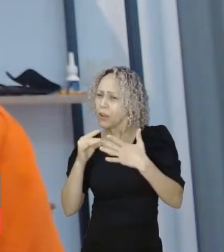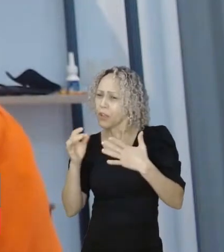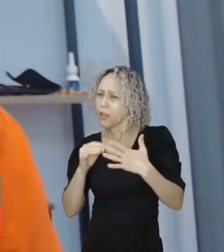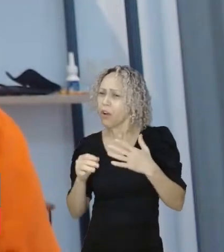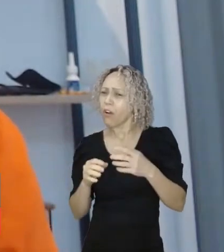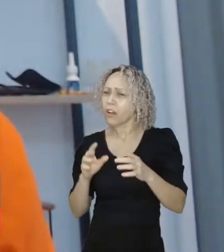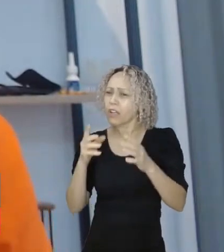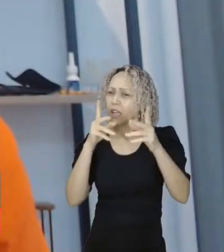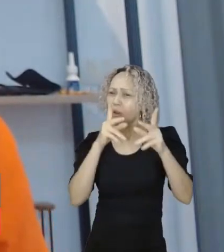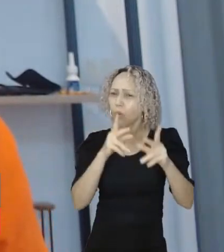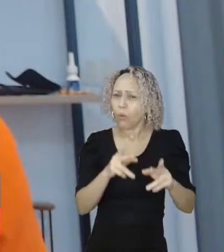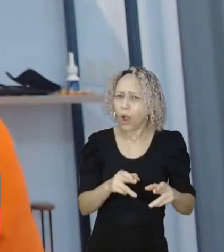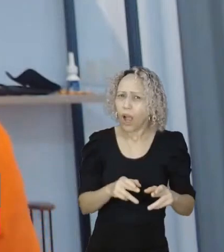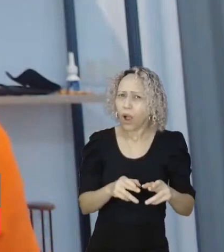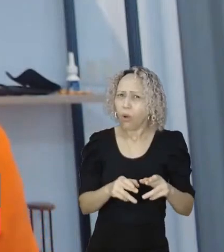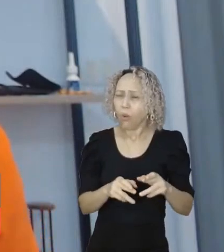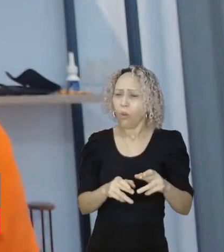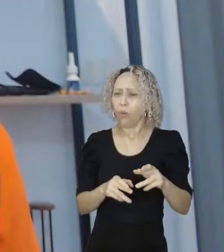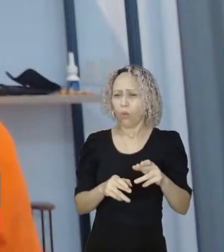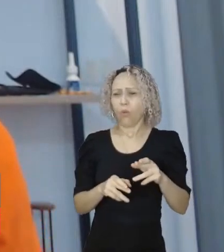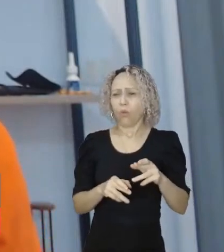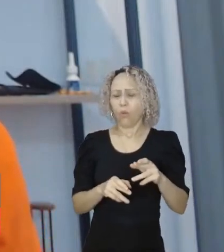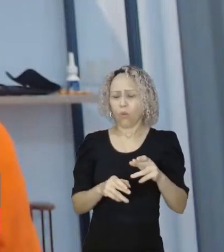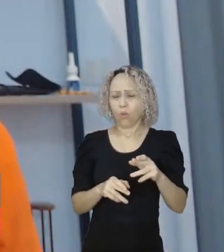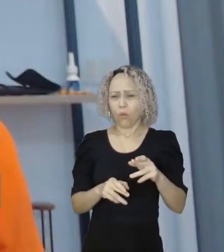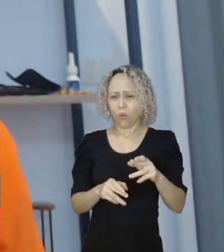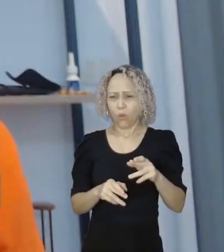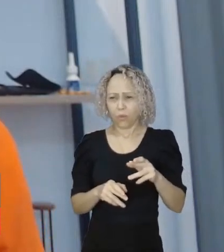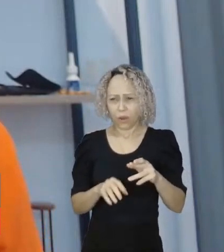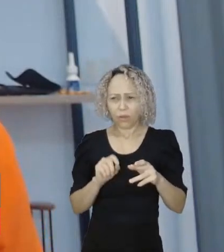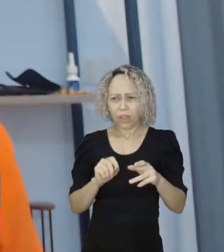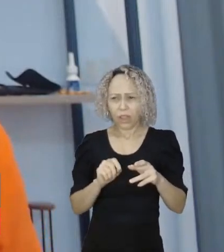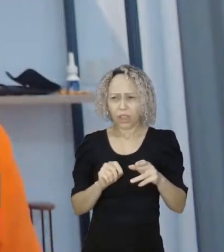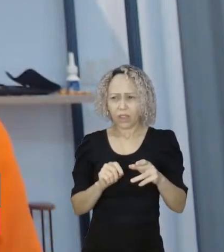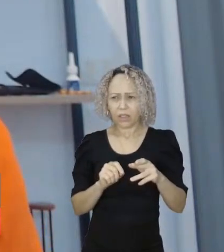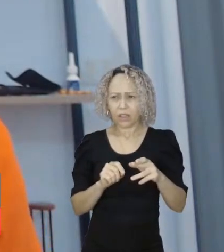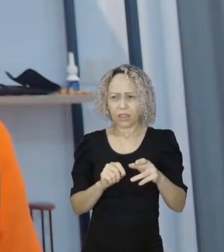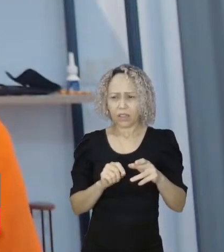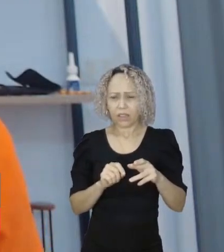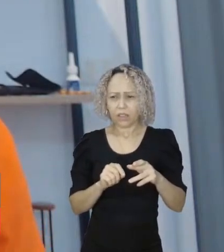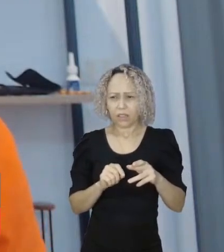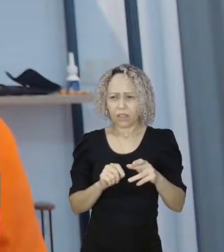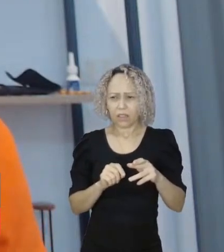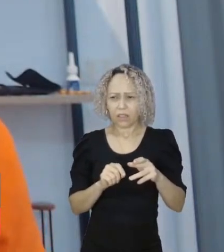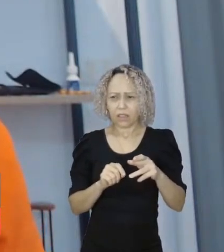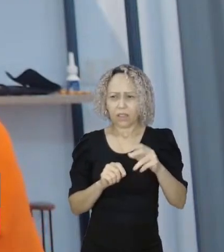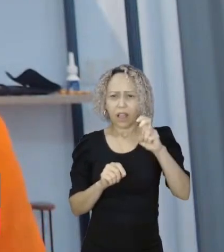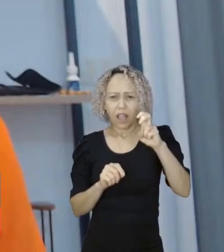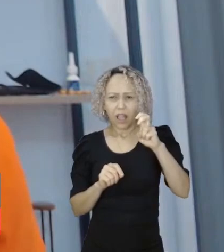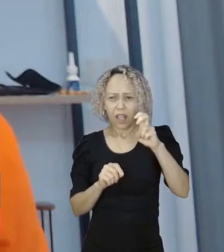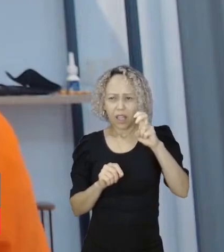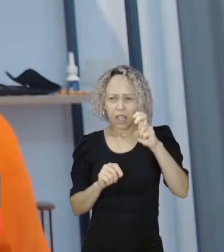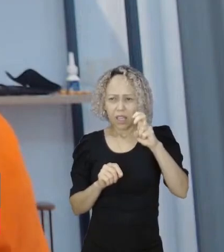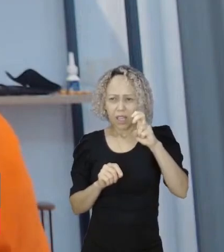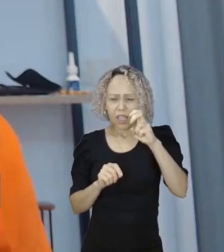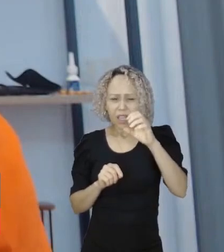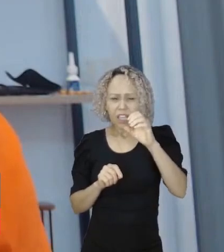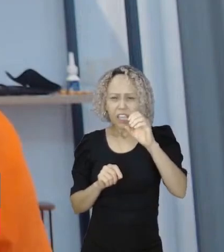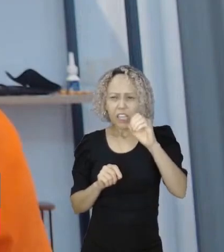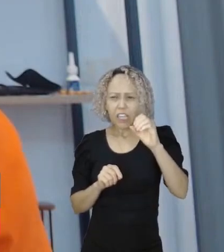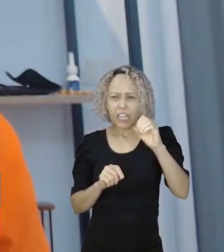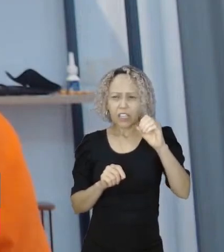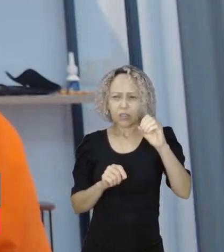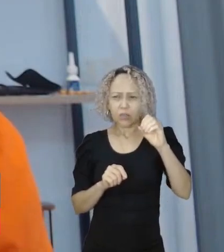bilhão a serem investidos no Brasil. A Petrobras ela volta a ser a maior investidora do